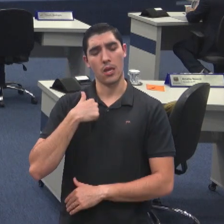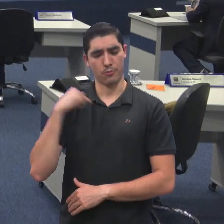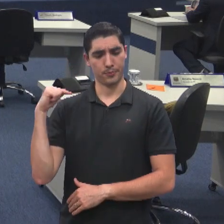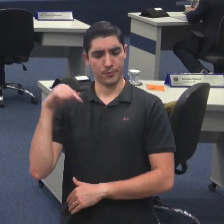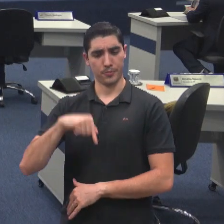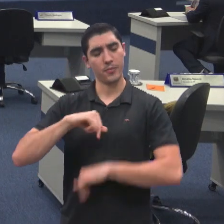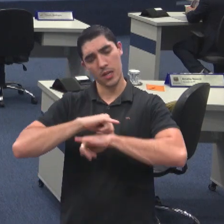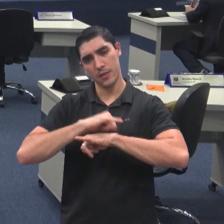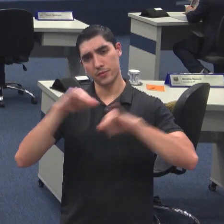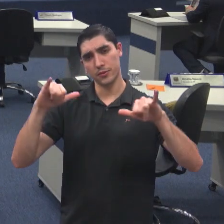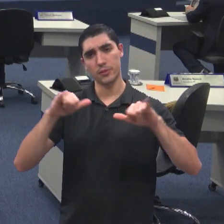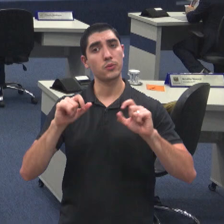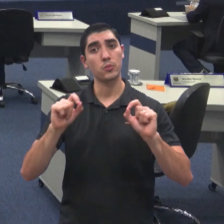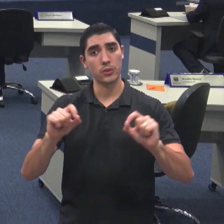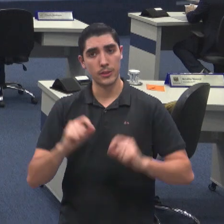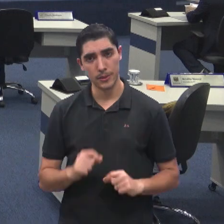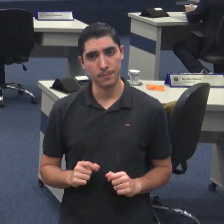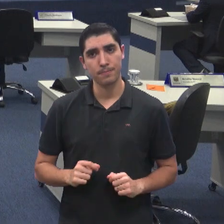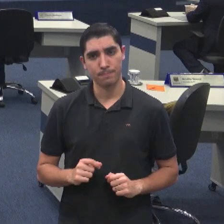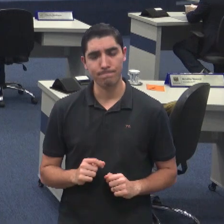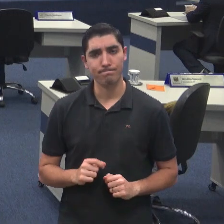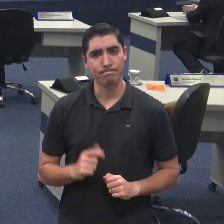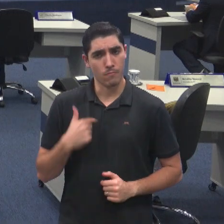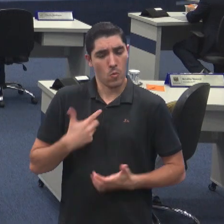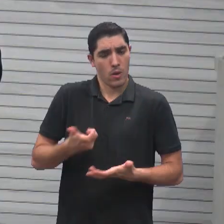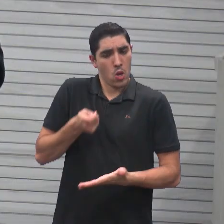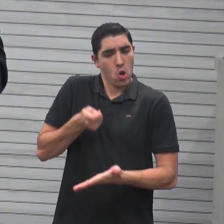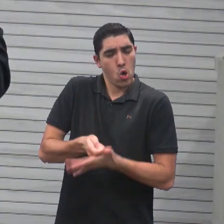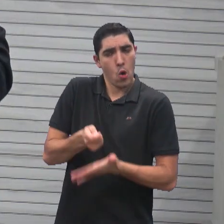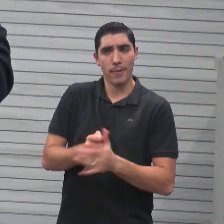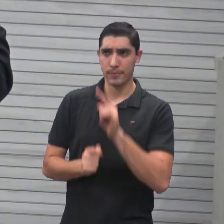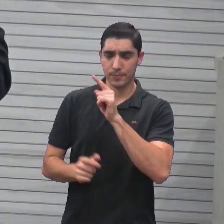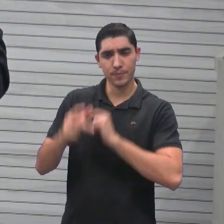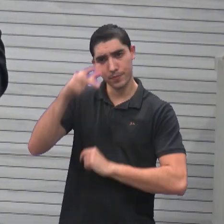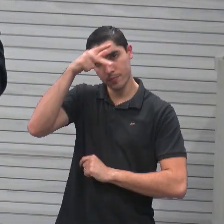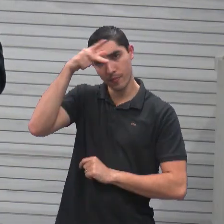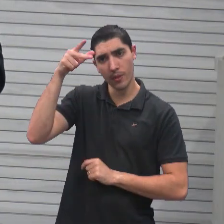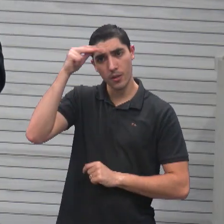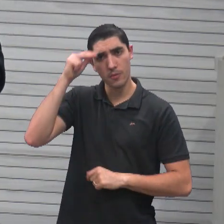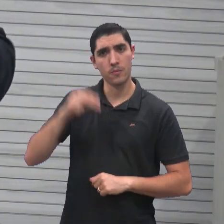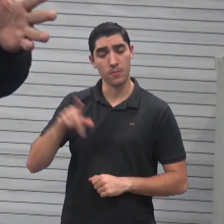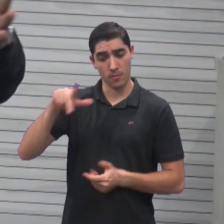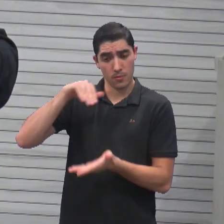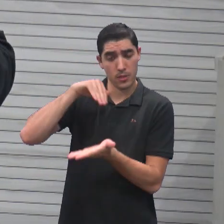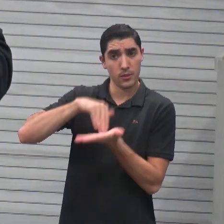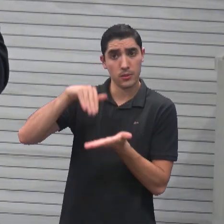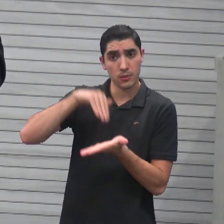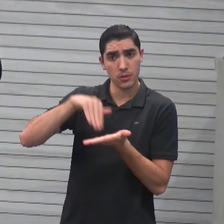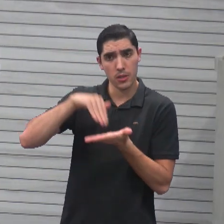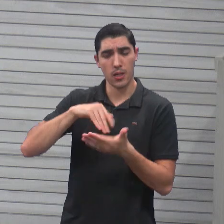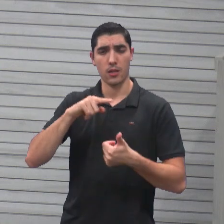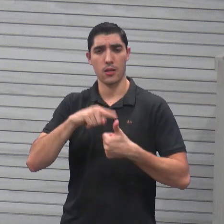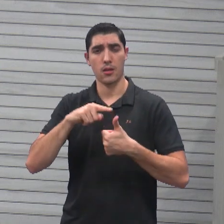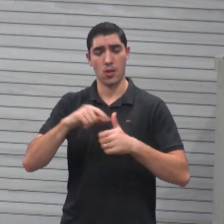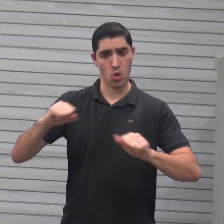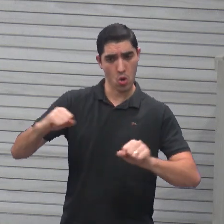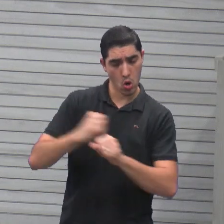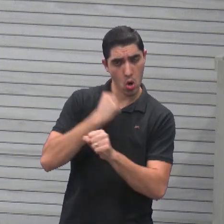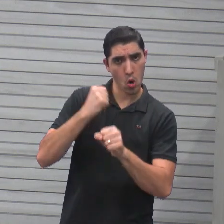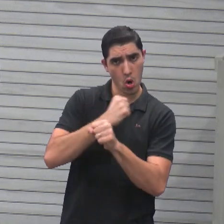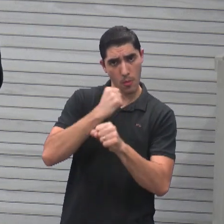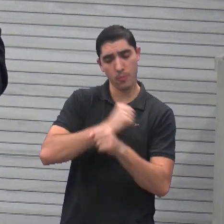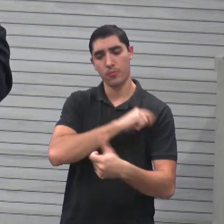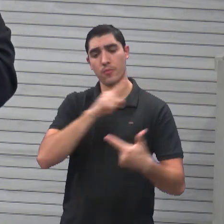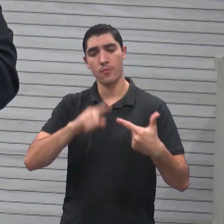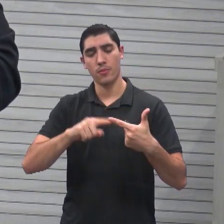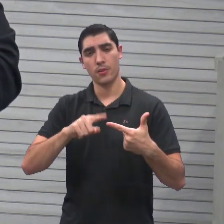microfones e cobrar do setor responsável na Prefeitura, Secretaria de Obras e